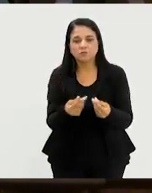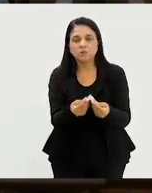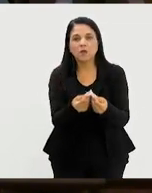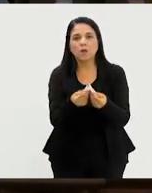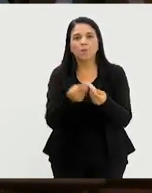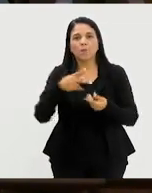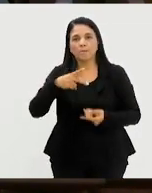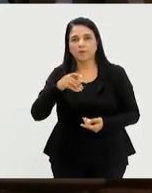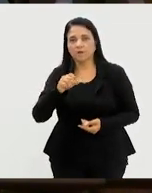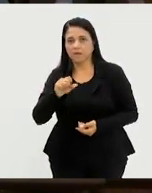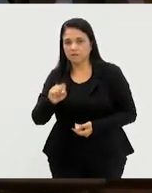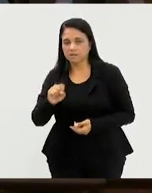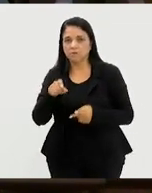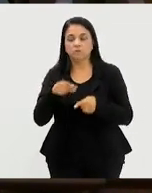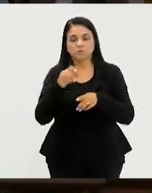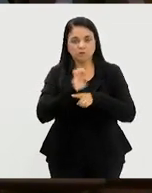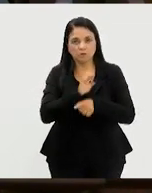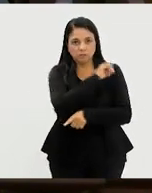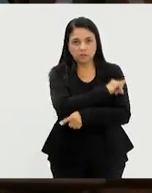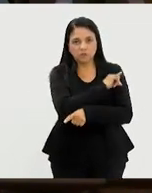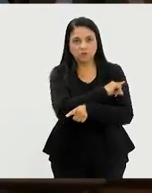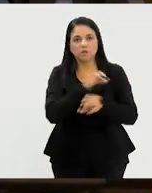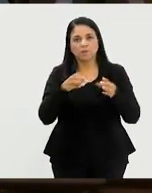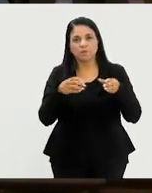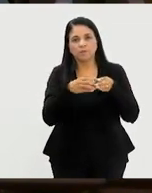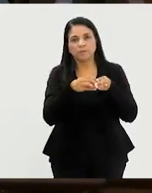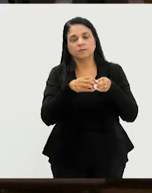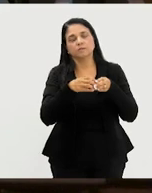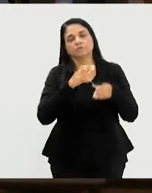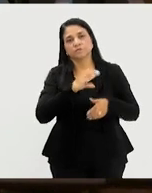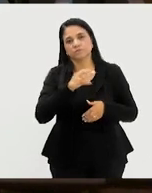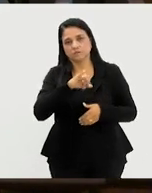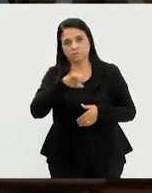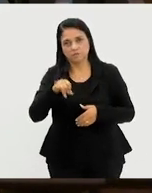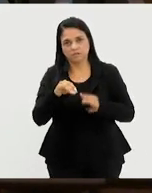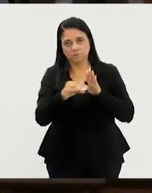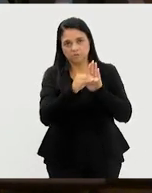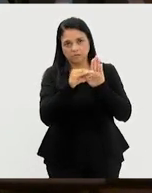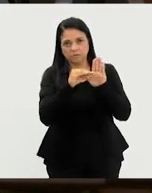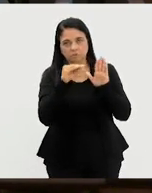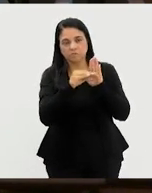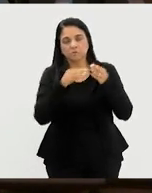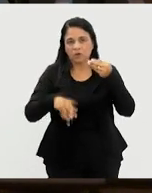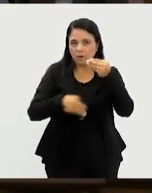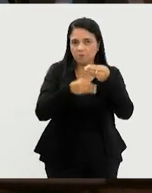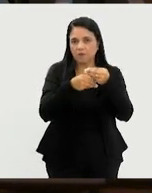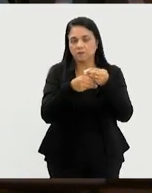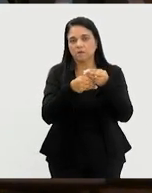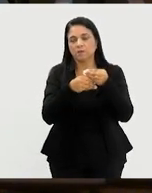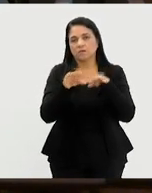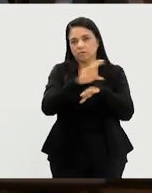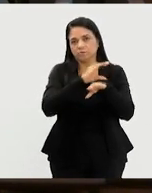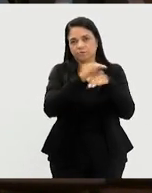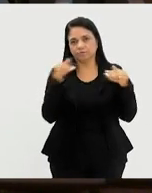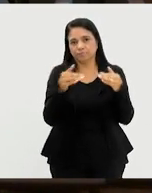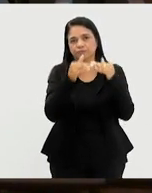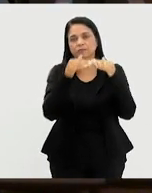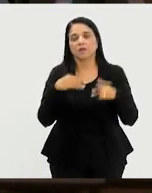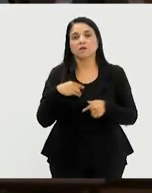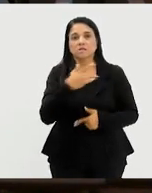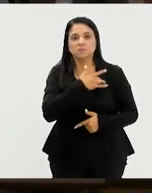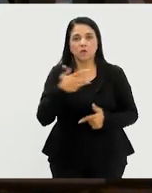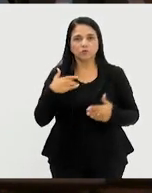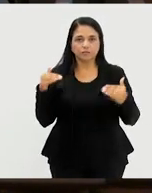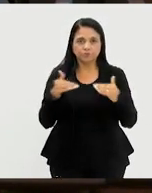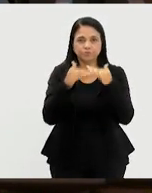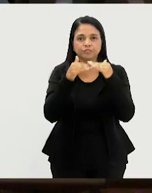Estado do Rio de Janeiro Pires das comissões de constituição e justiça pela constitucionalidade com emenda saúde favorável com a emenda da comissão